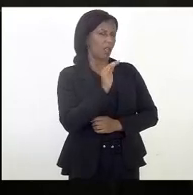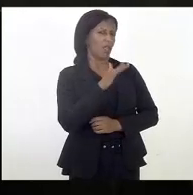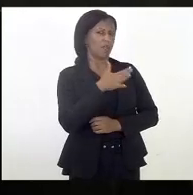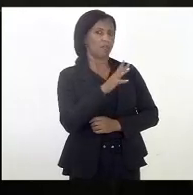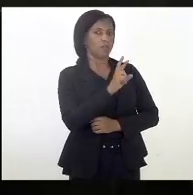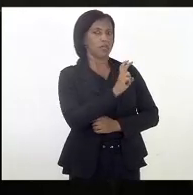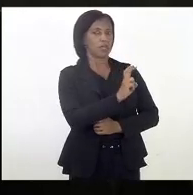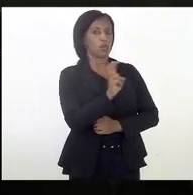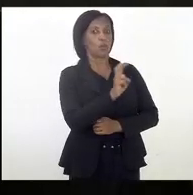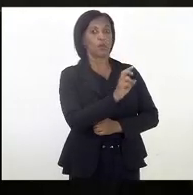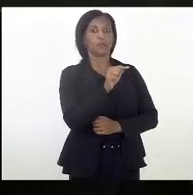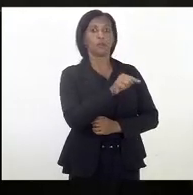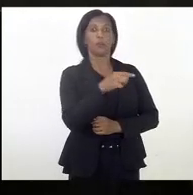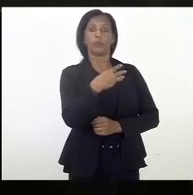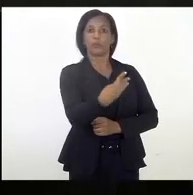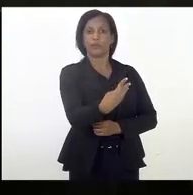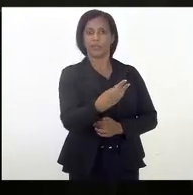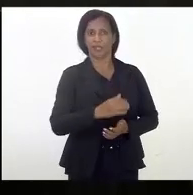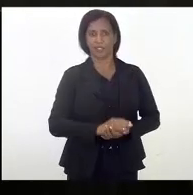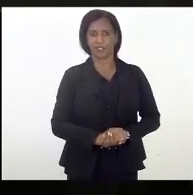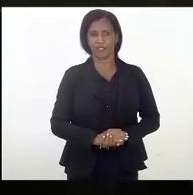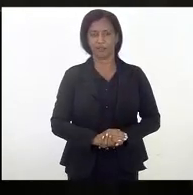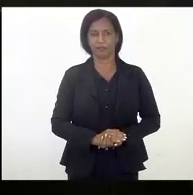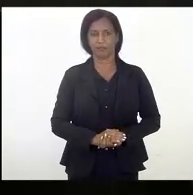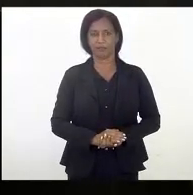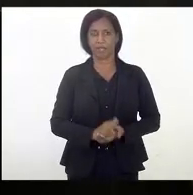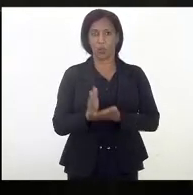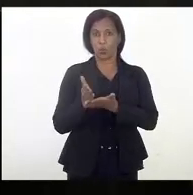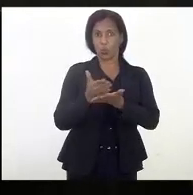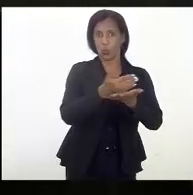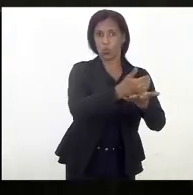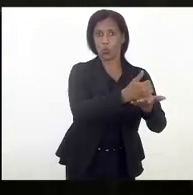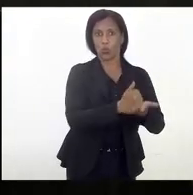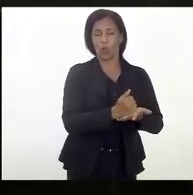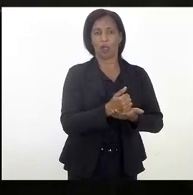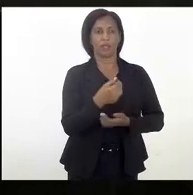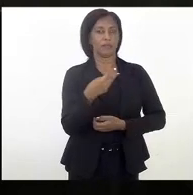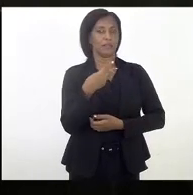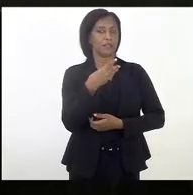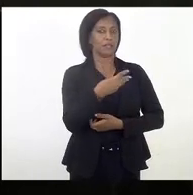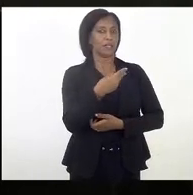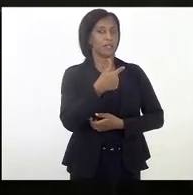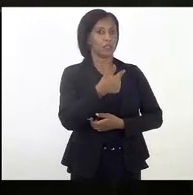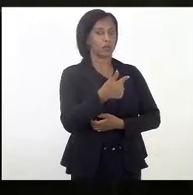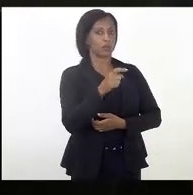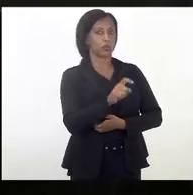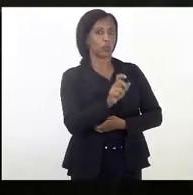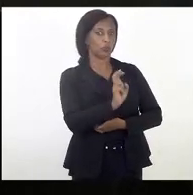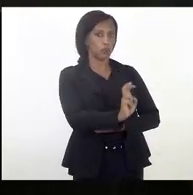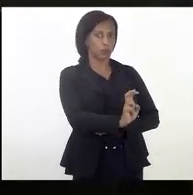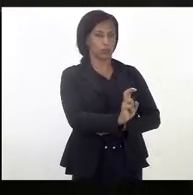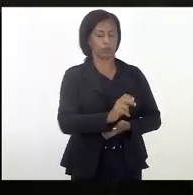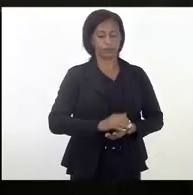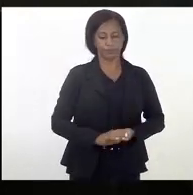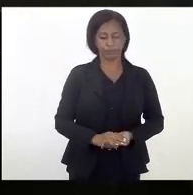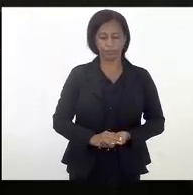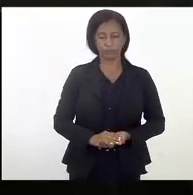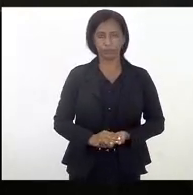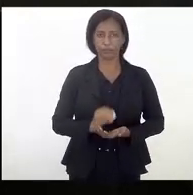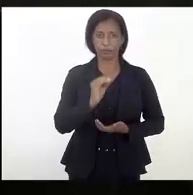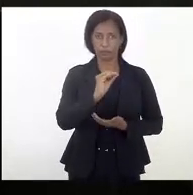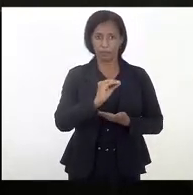55. 3 Oi e o arrecadado foi 32.5 tem um